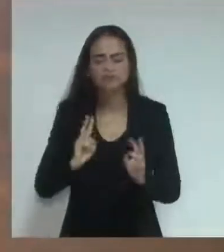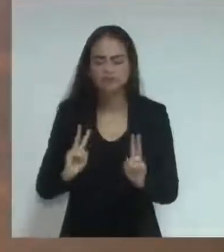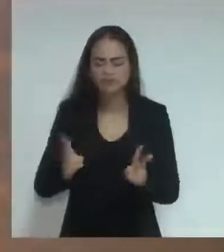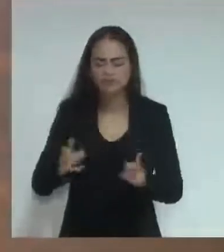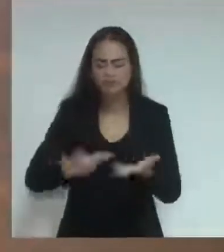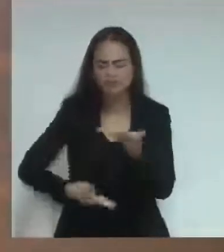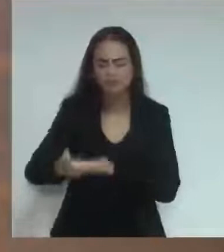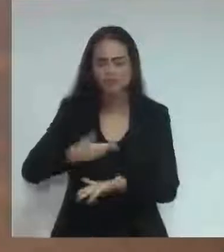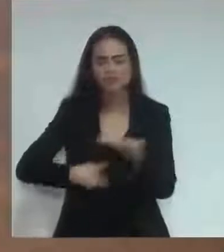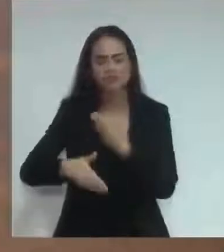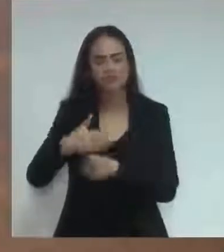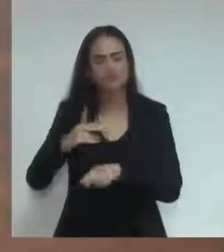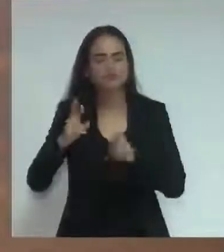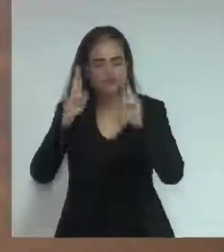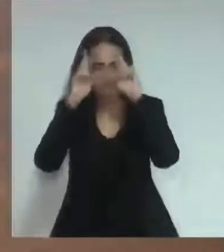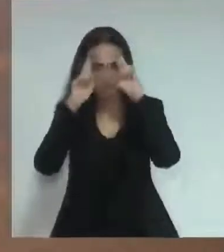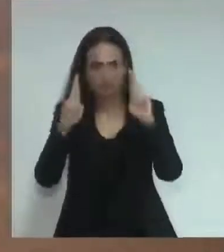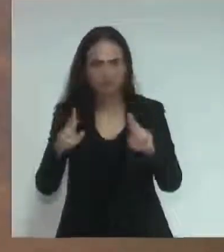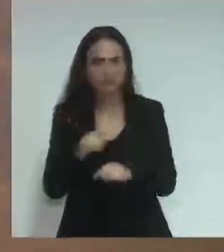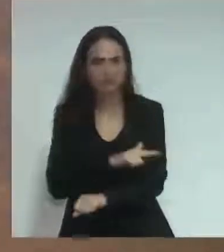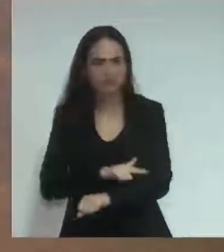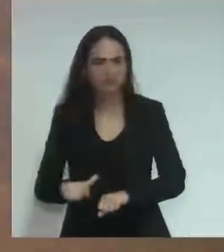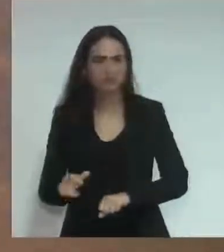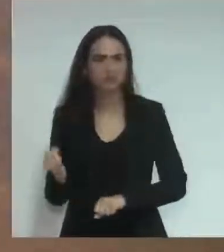de razoabilidade melhor.